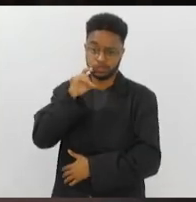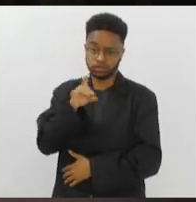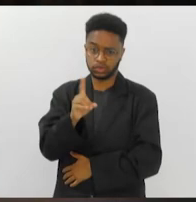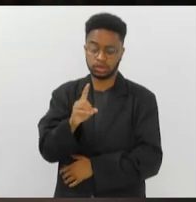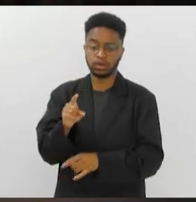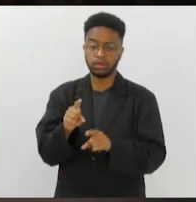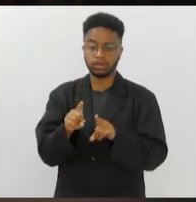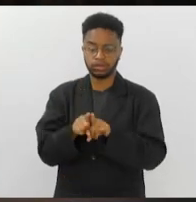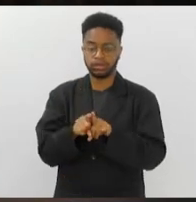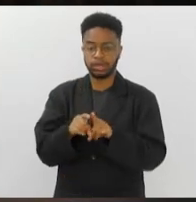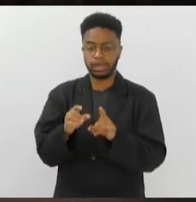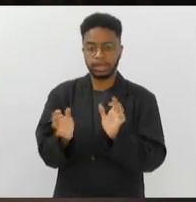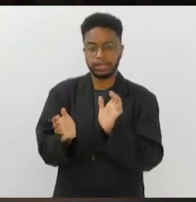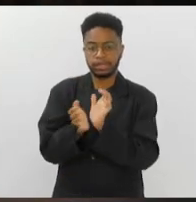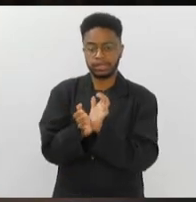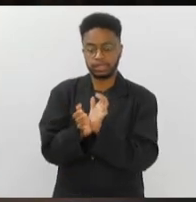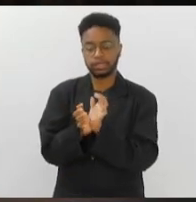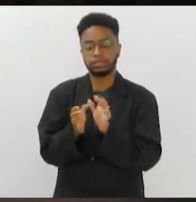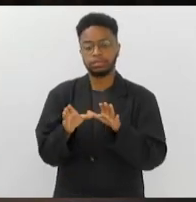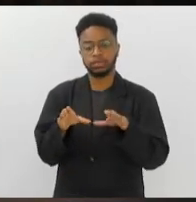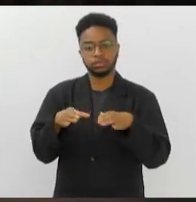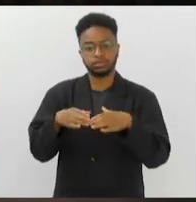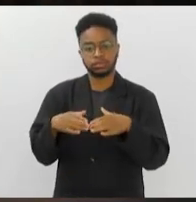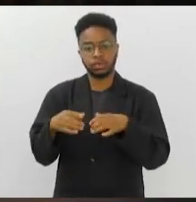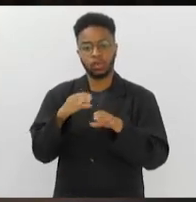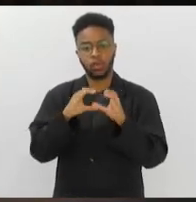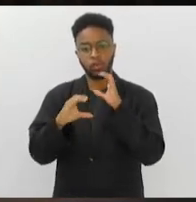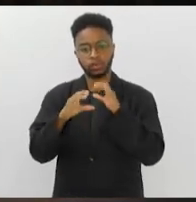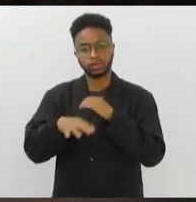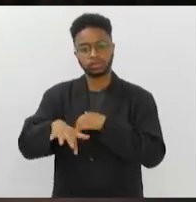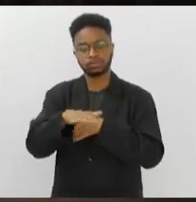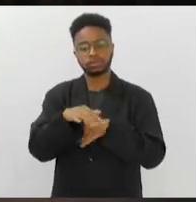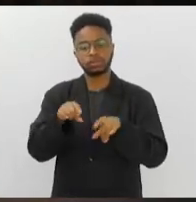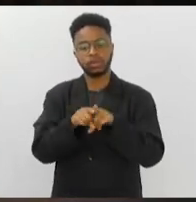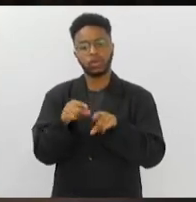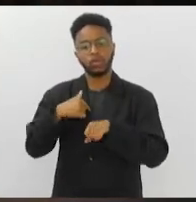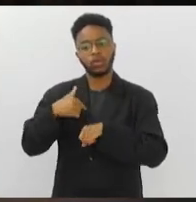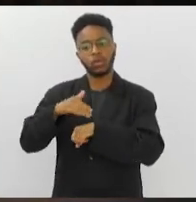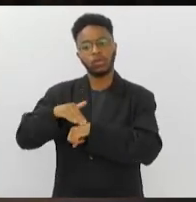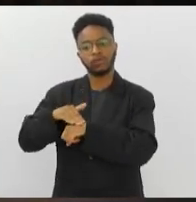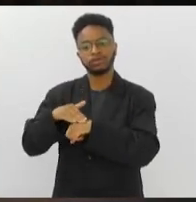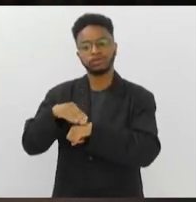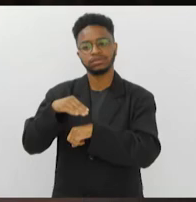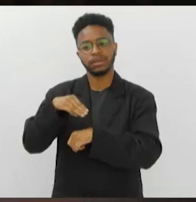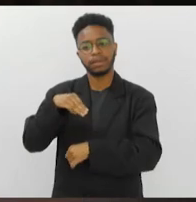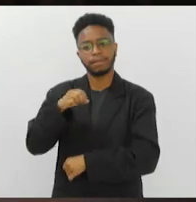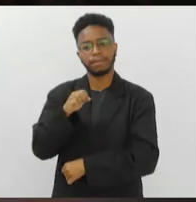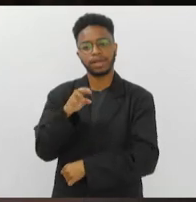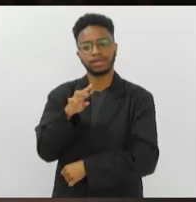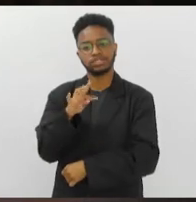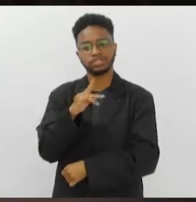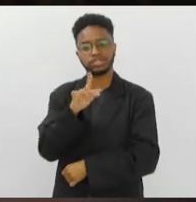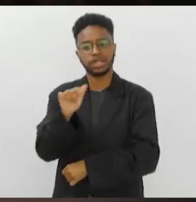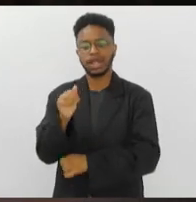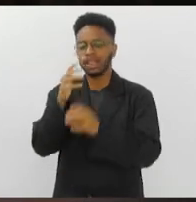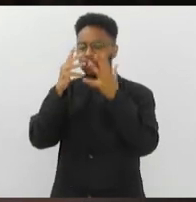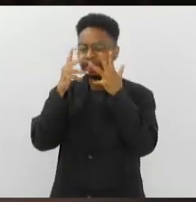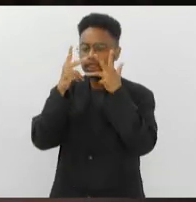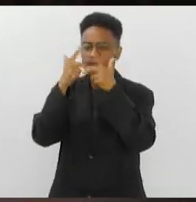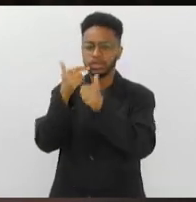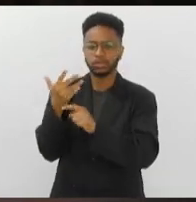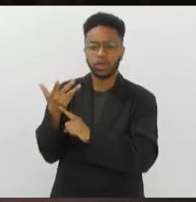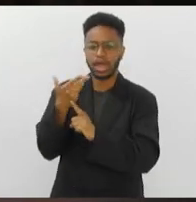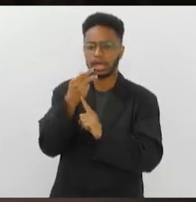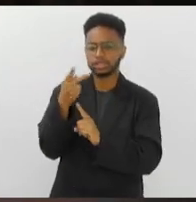equipe do mandato, da comunicação. Estava falando com a Martinha, essa arte linda da Anise com as mandalas. Nós temos uma equipe